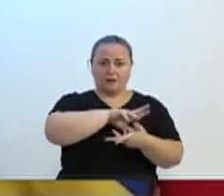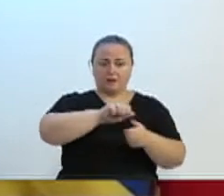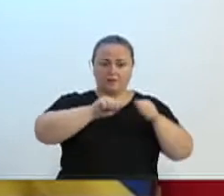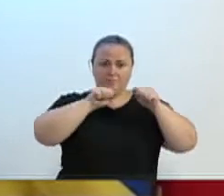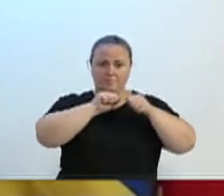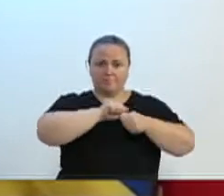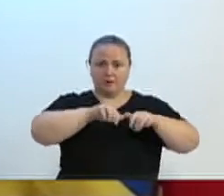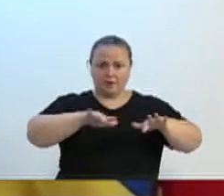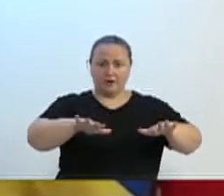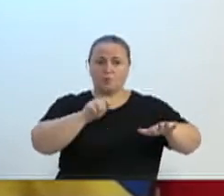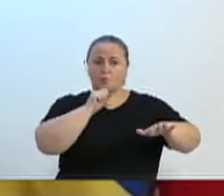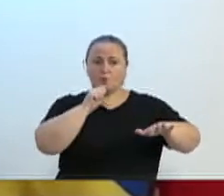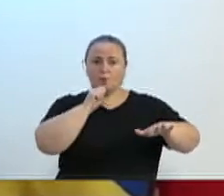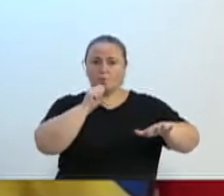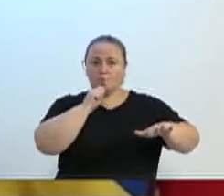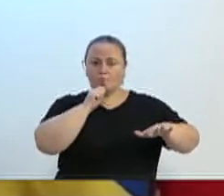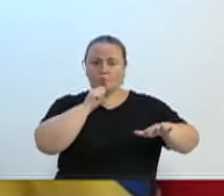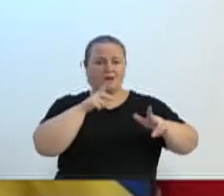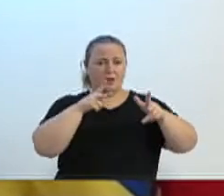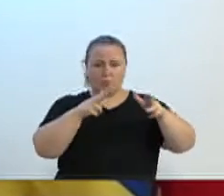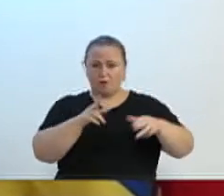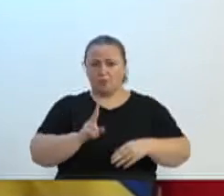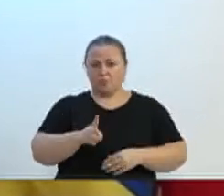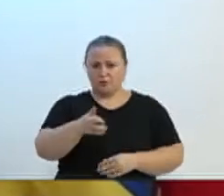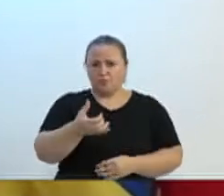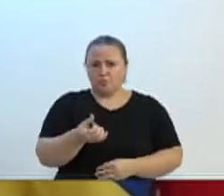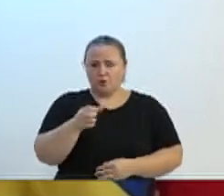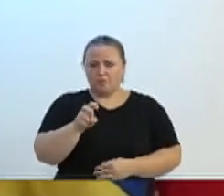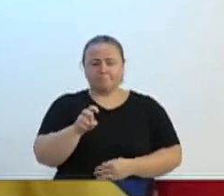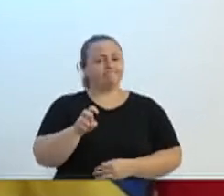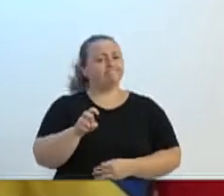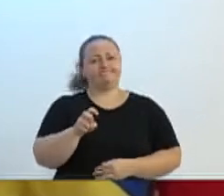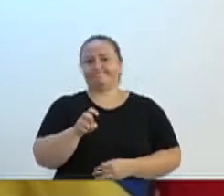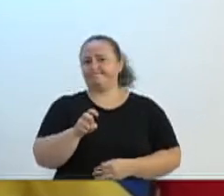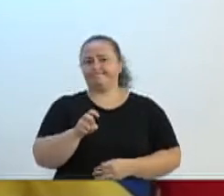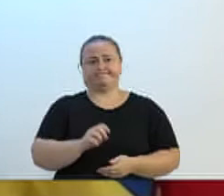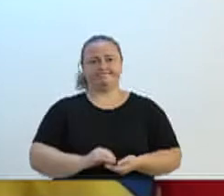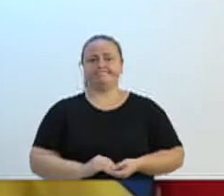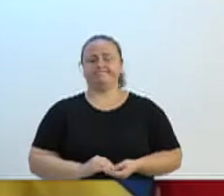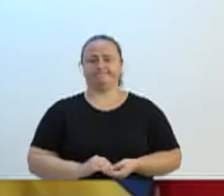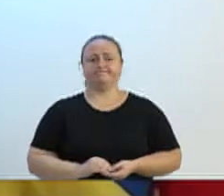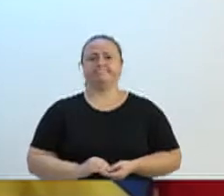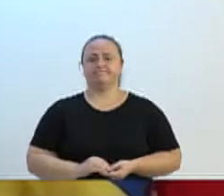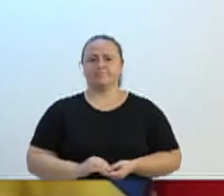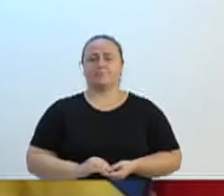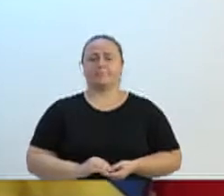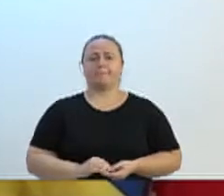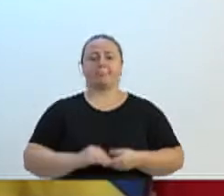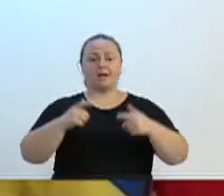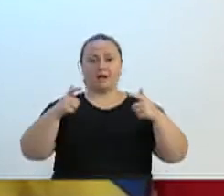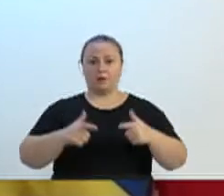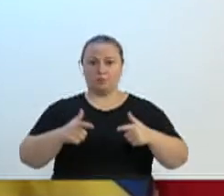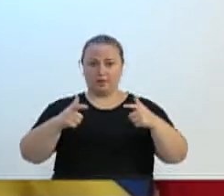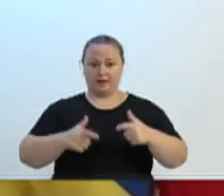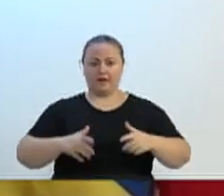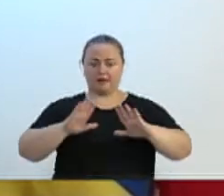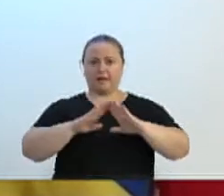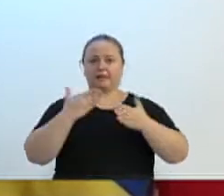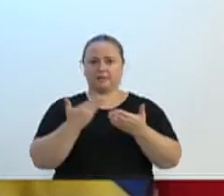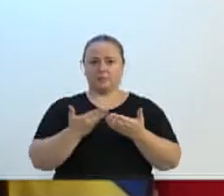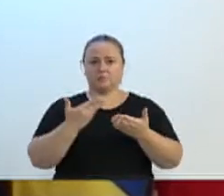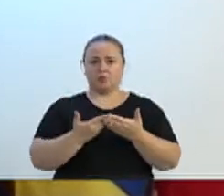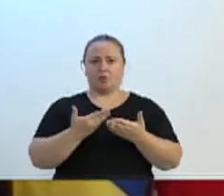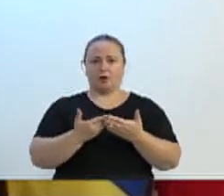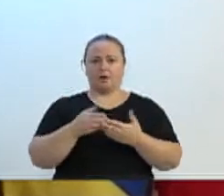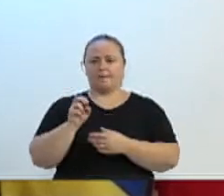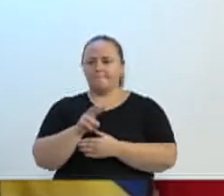não encontrarmos soluções. Muito se fala da escola como ambiente de contaminação, mas precisamos olhar